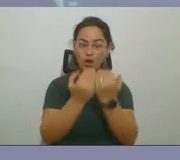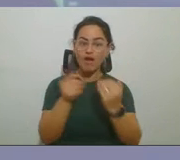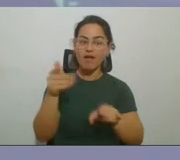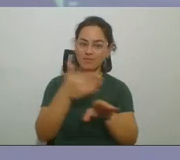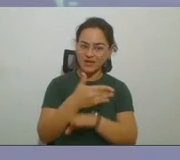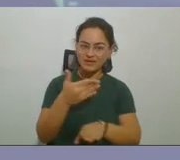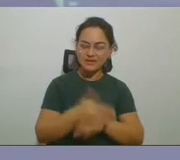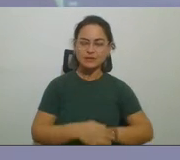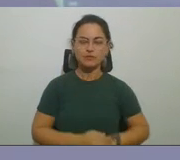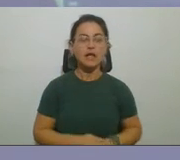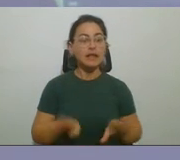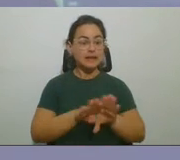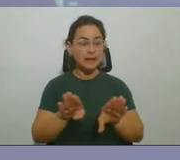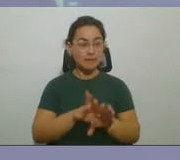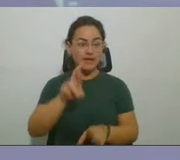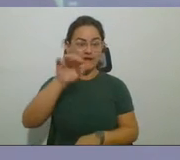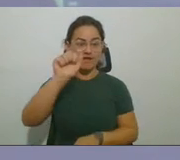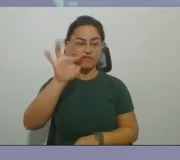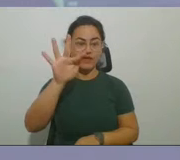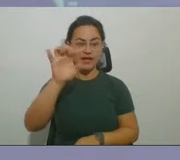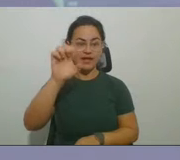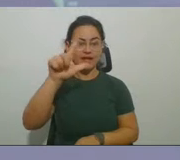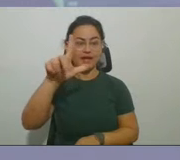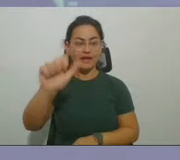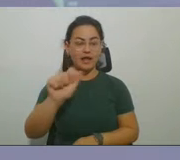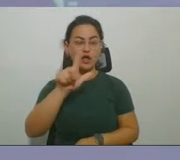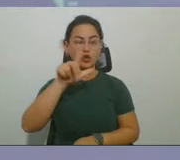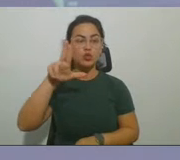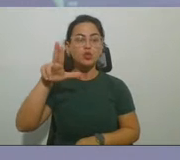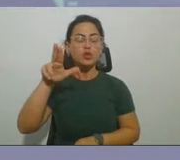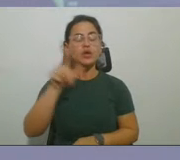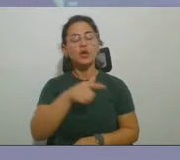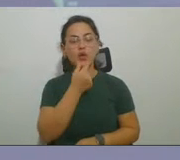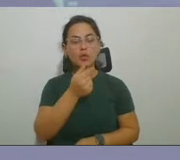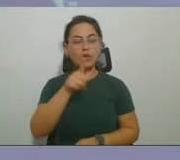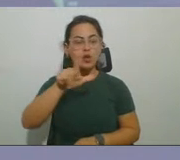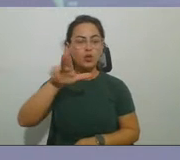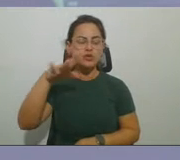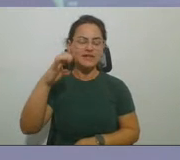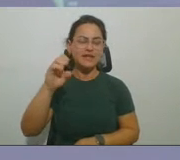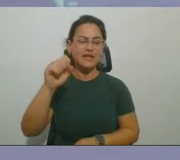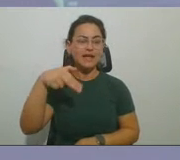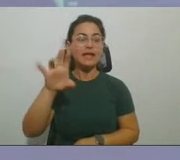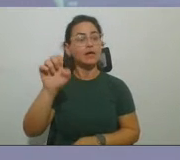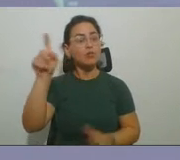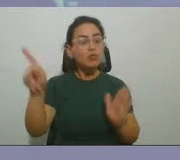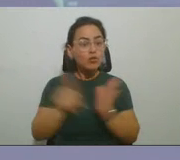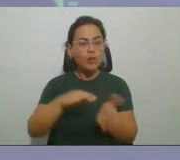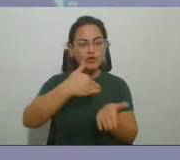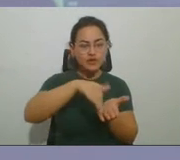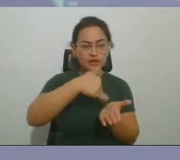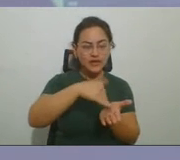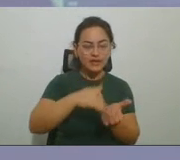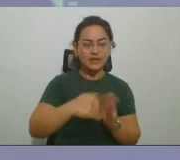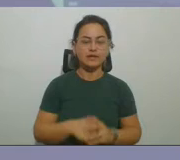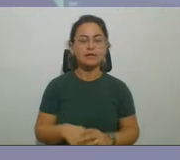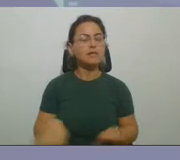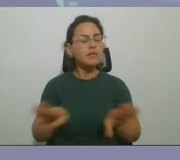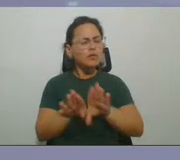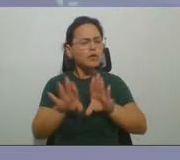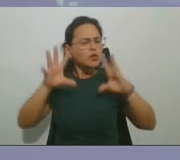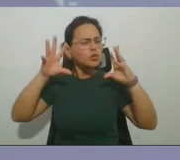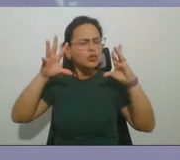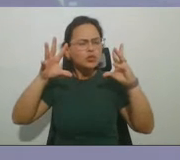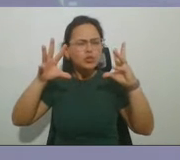Rafaela e ao Lucene, responsáveis pelos trabalhos de secretaria, e em nome deles e todos e todas